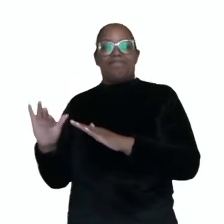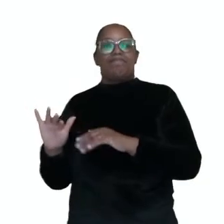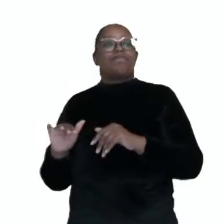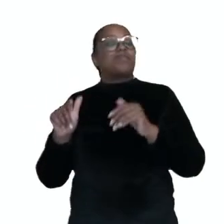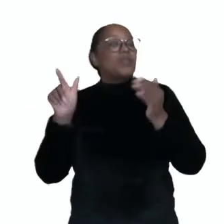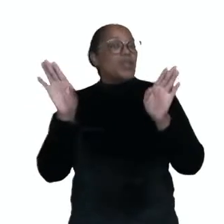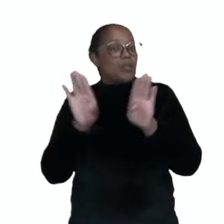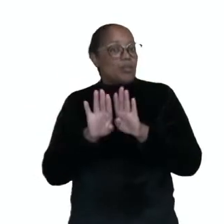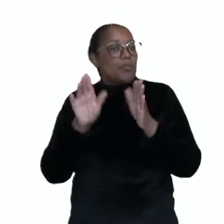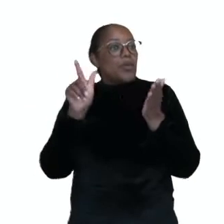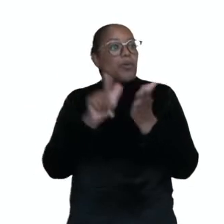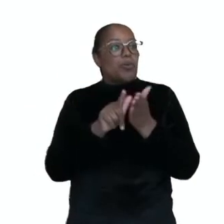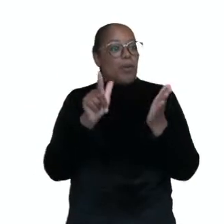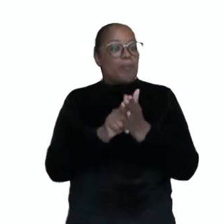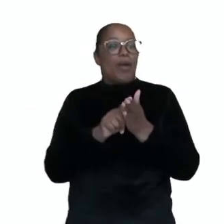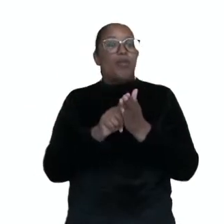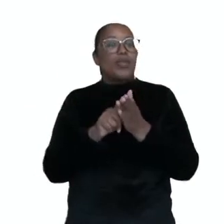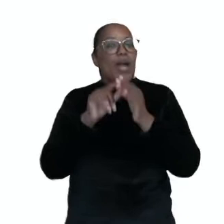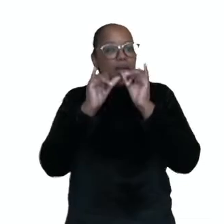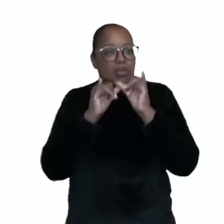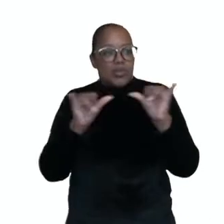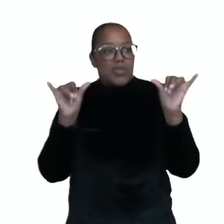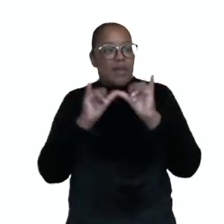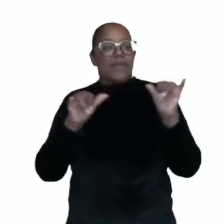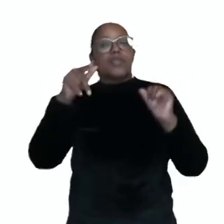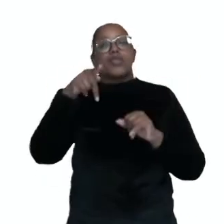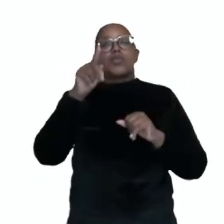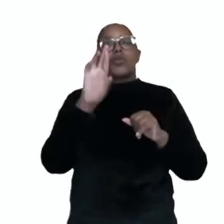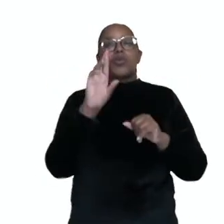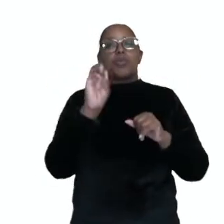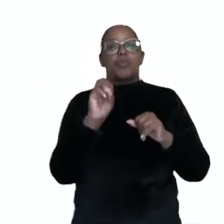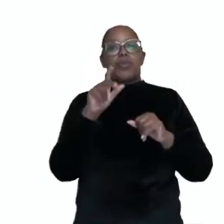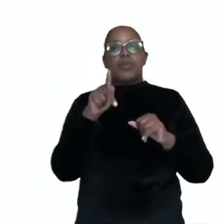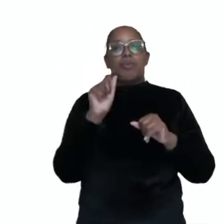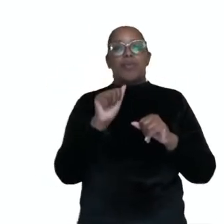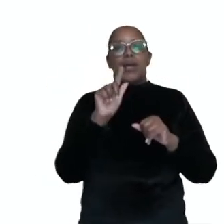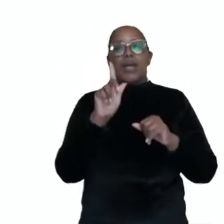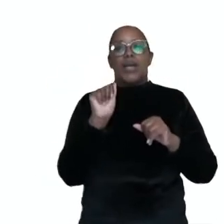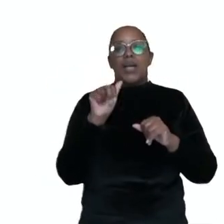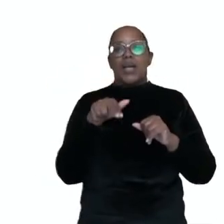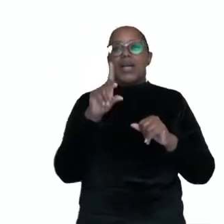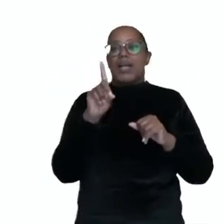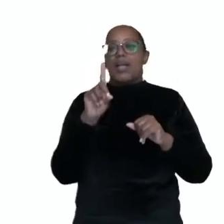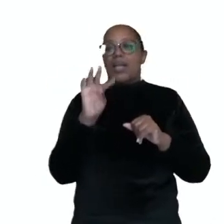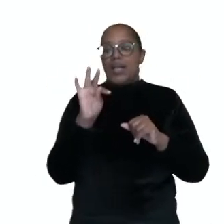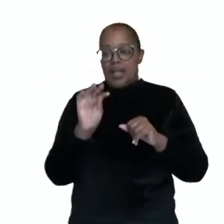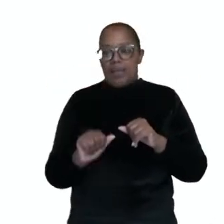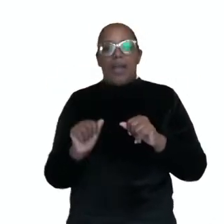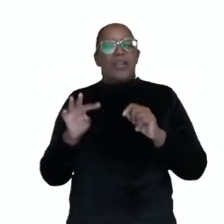O papel, então, da propaganda. Hannah Arendt identificou o desenvolvimento de técnicas